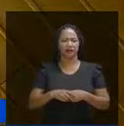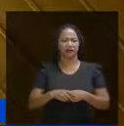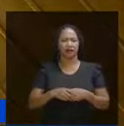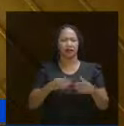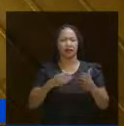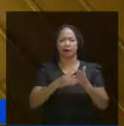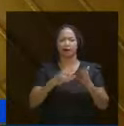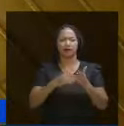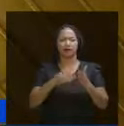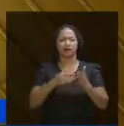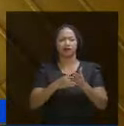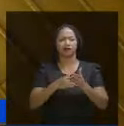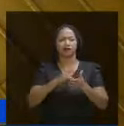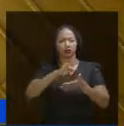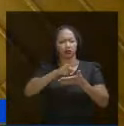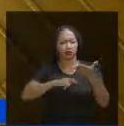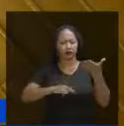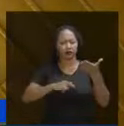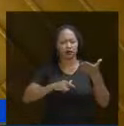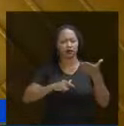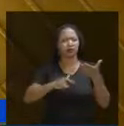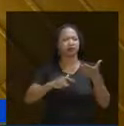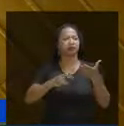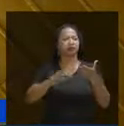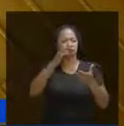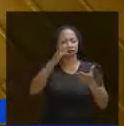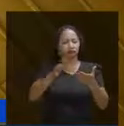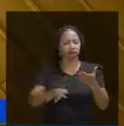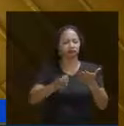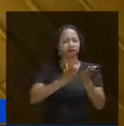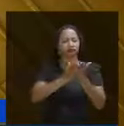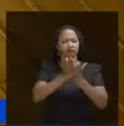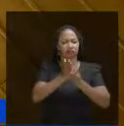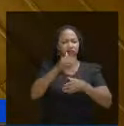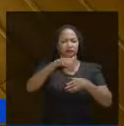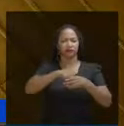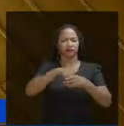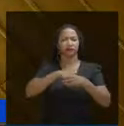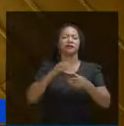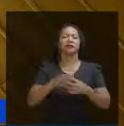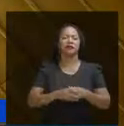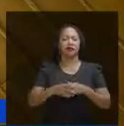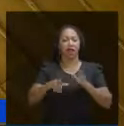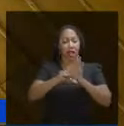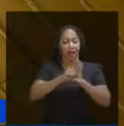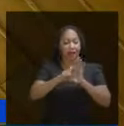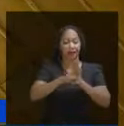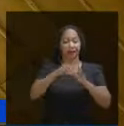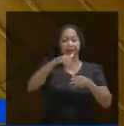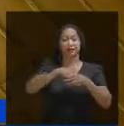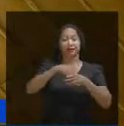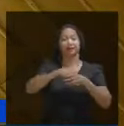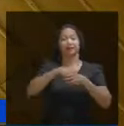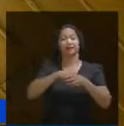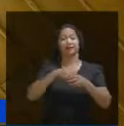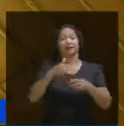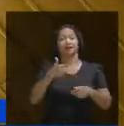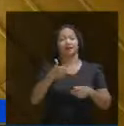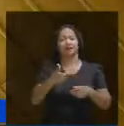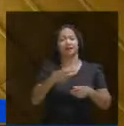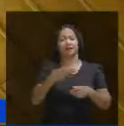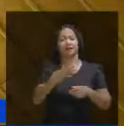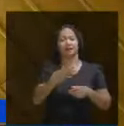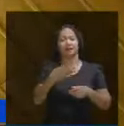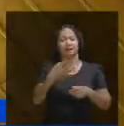o impedimento da quitação eleitoral. Então, através da Lei Eleitoral 12.034,